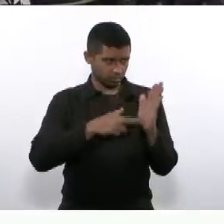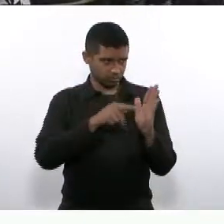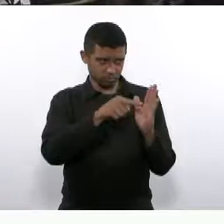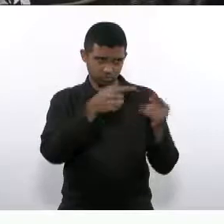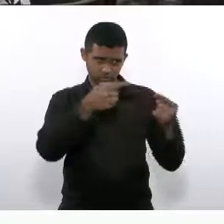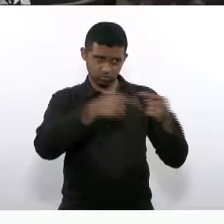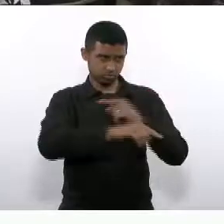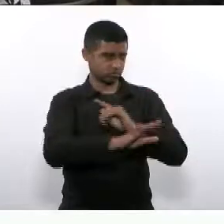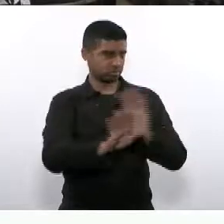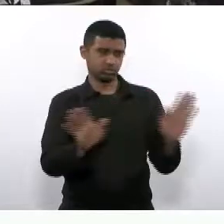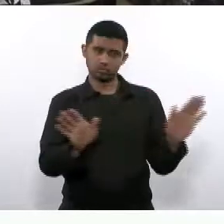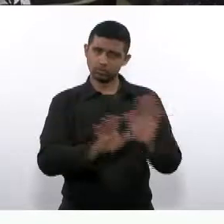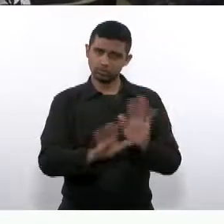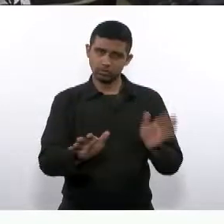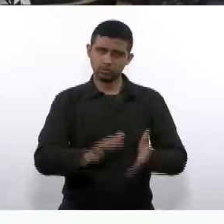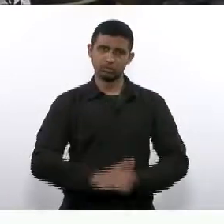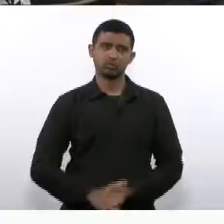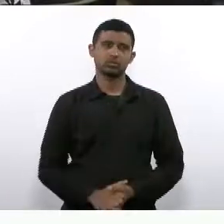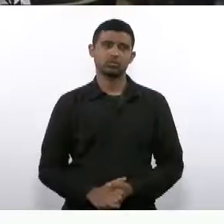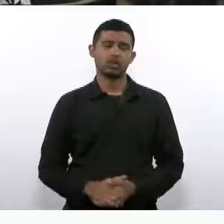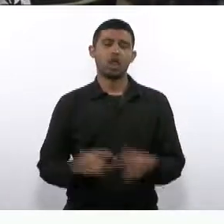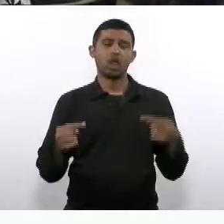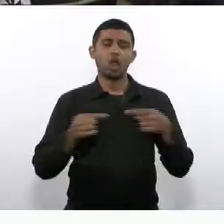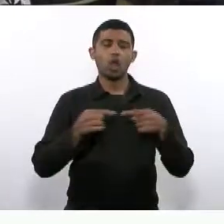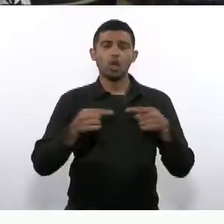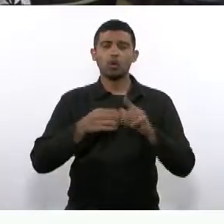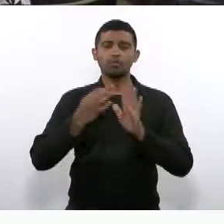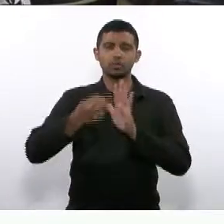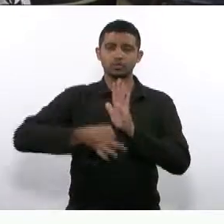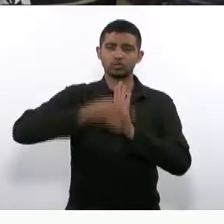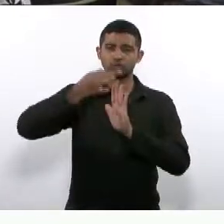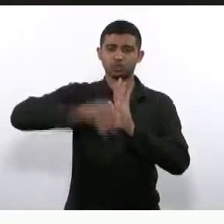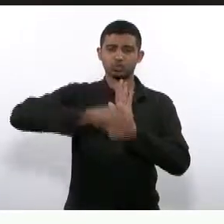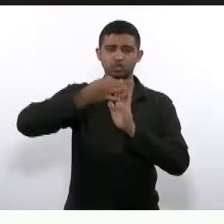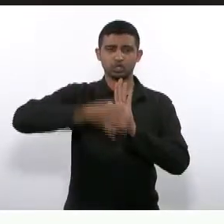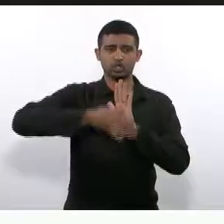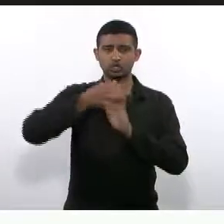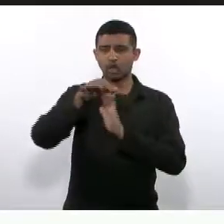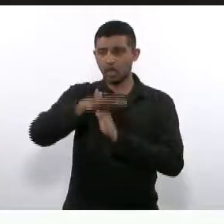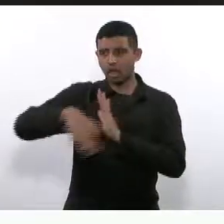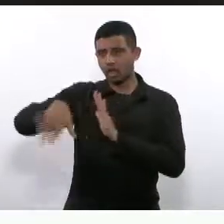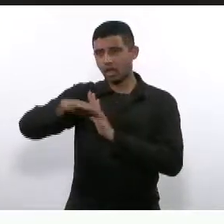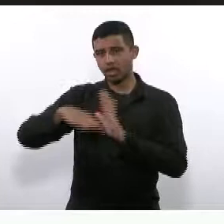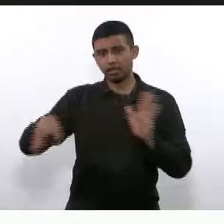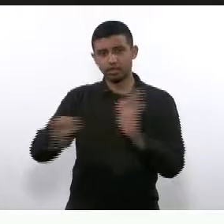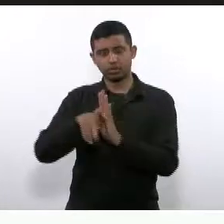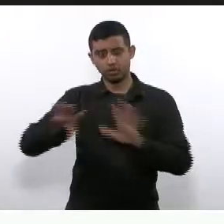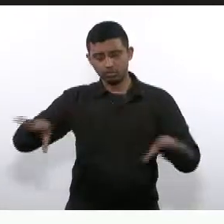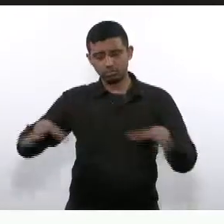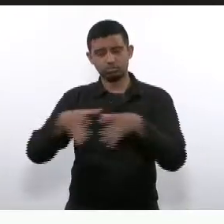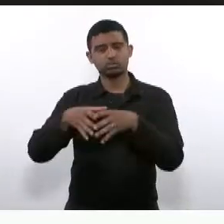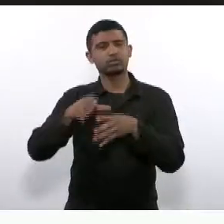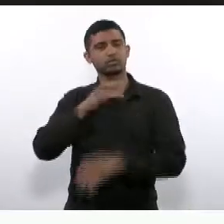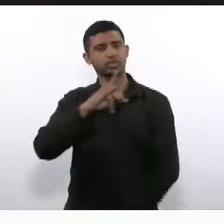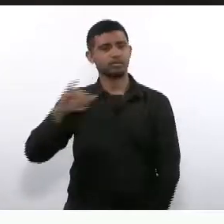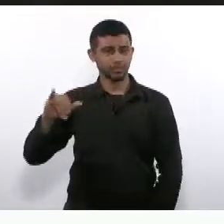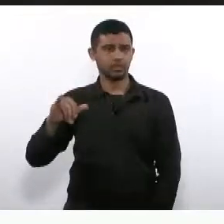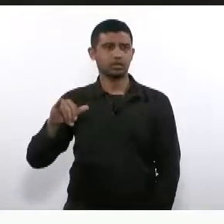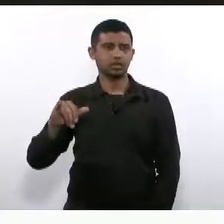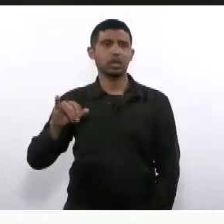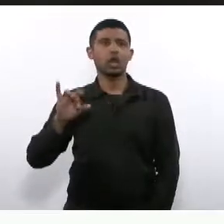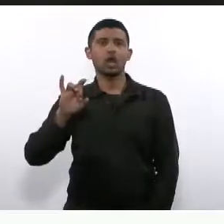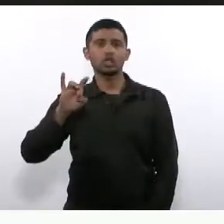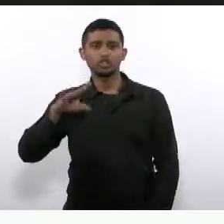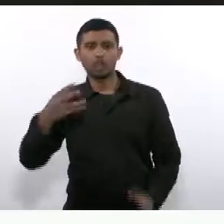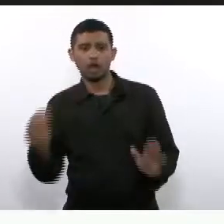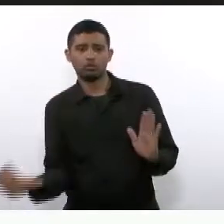relatório. Foram as sugestões apresentadas pelos integrantes da CPI. Né? Então, ele